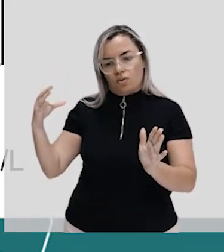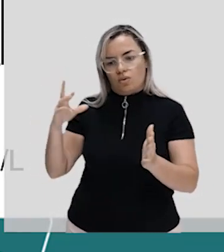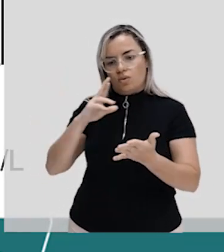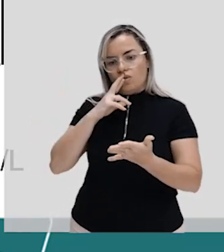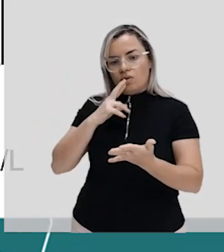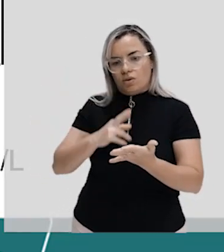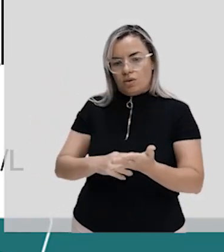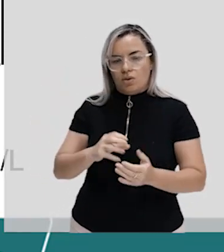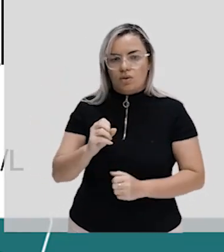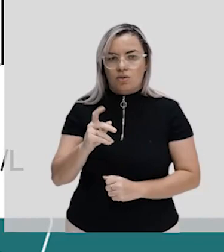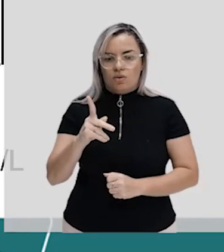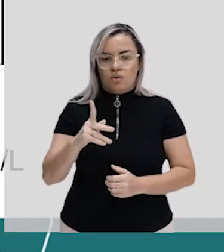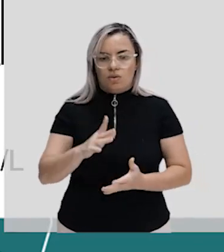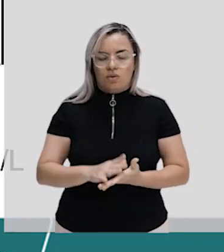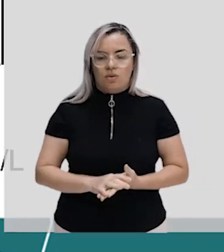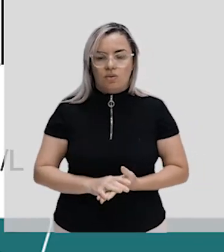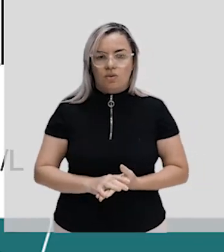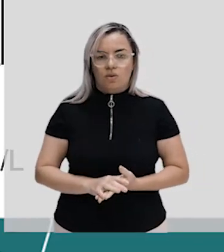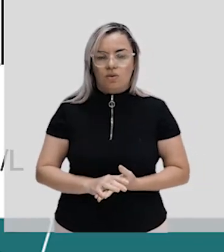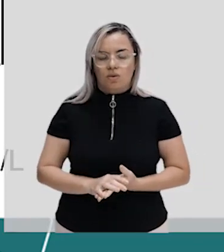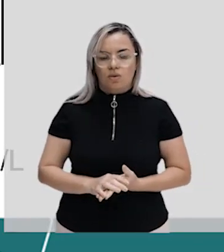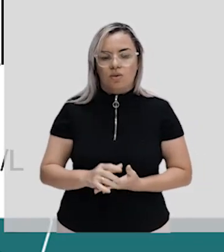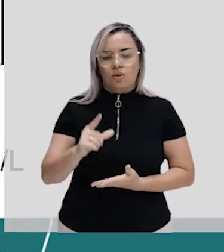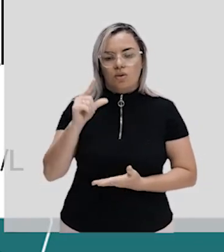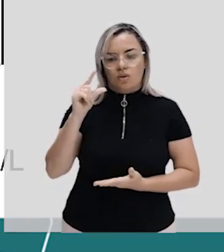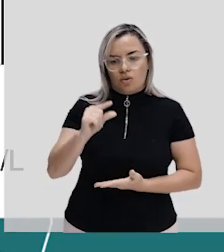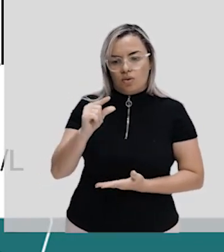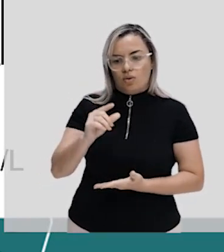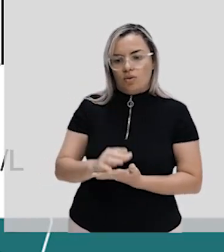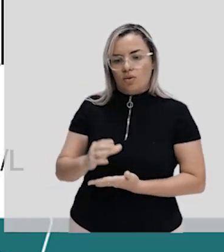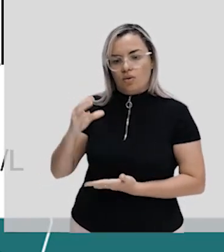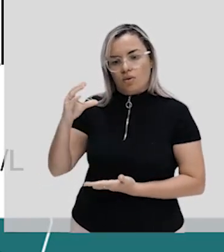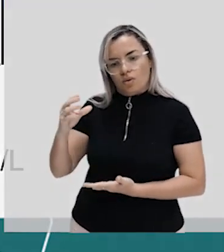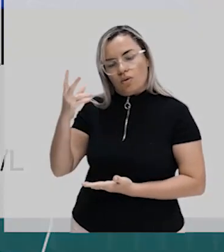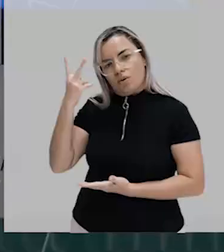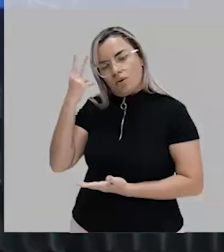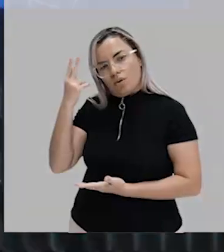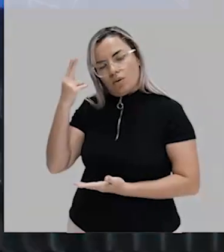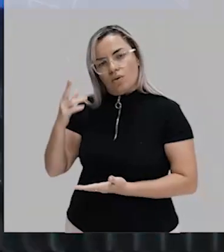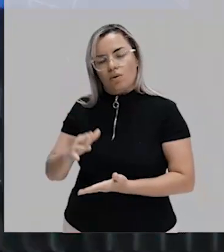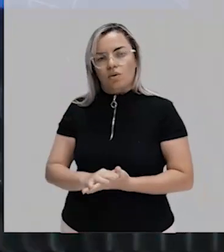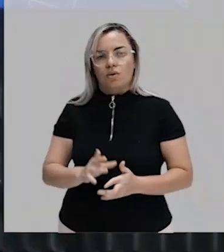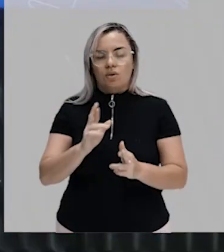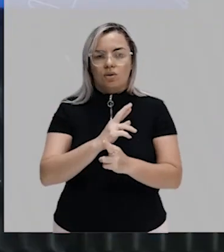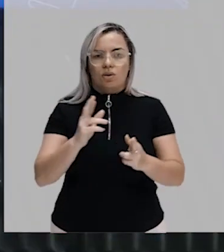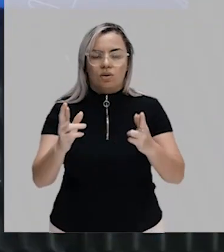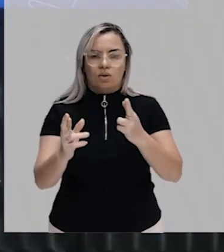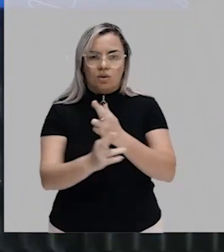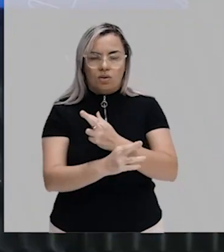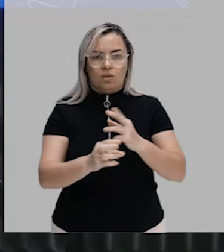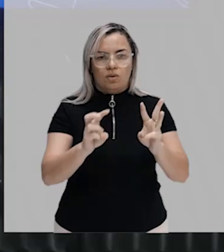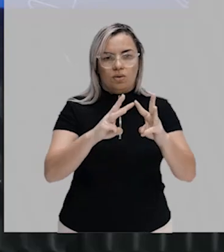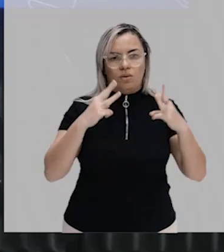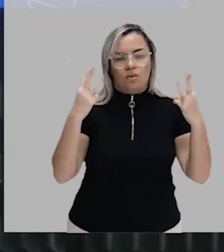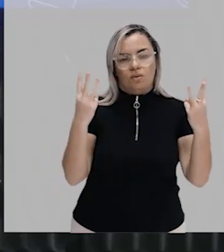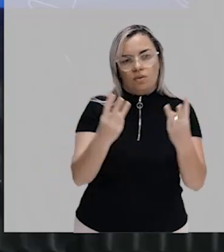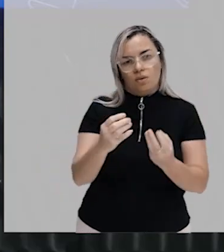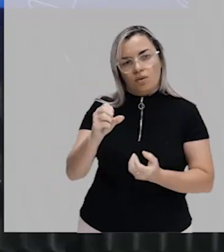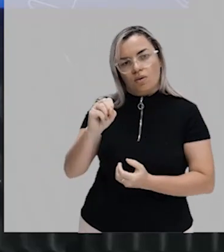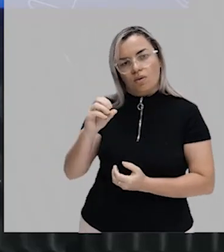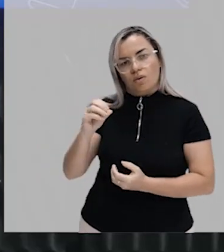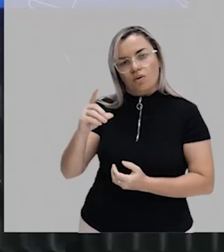concentração. Ok, turminha? Um pouquinho sobre concentração comum, que é a relação entre a massa do